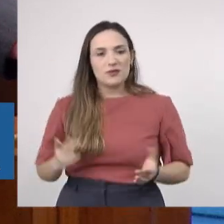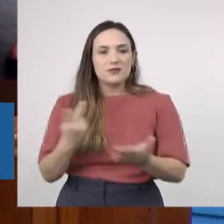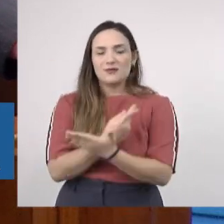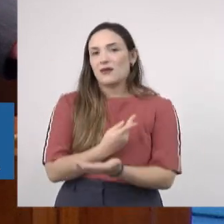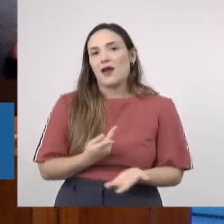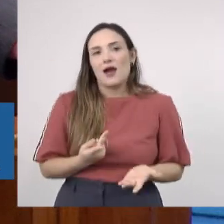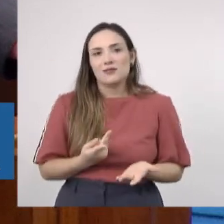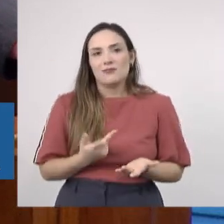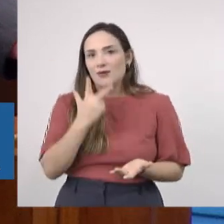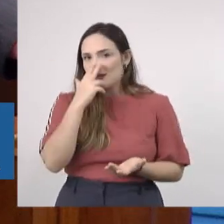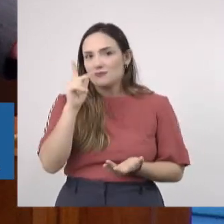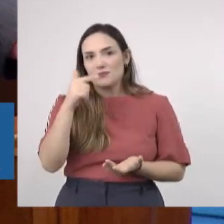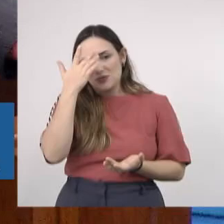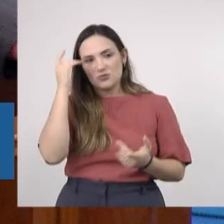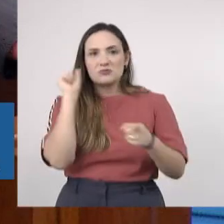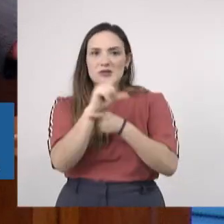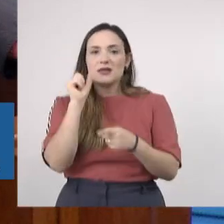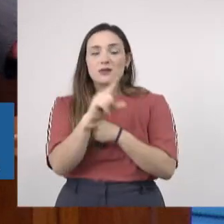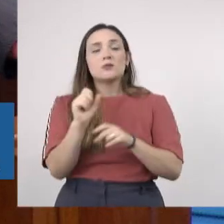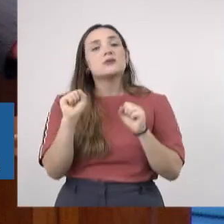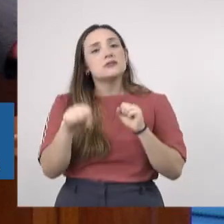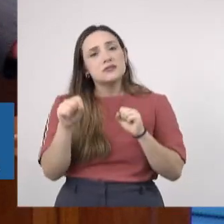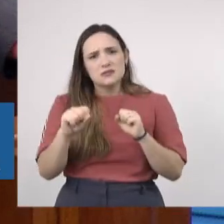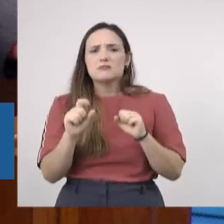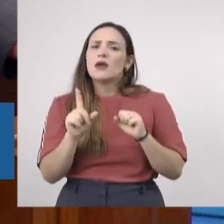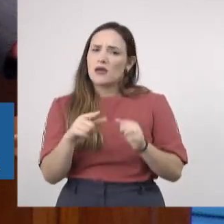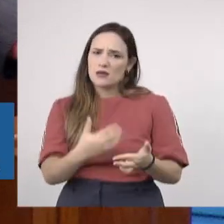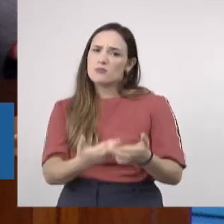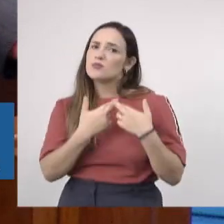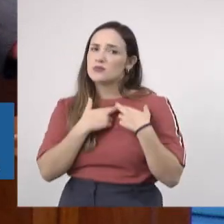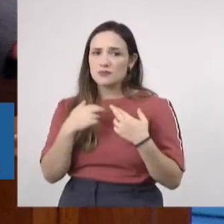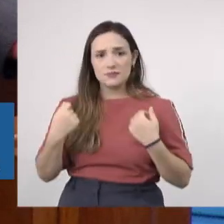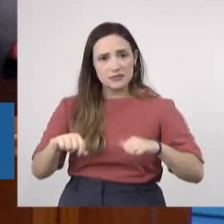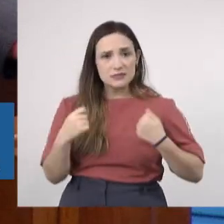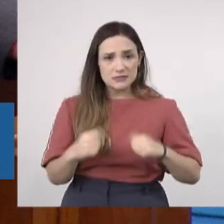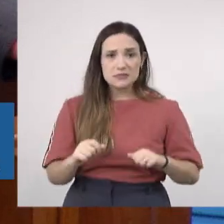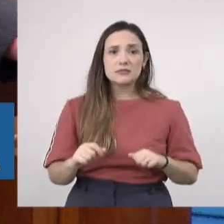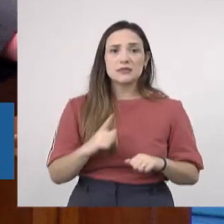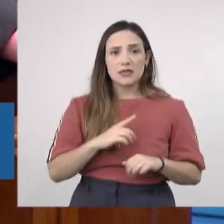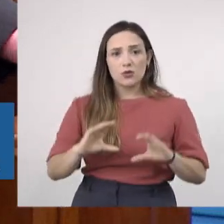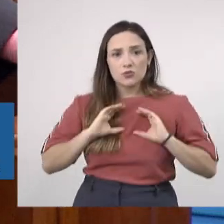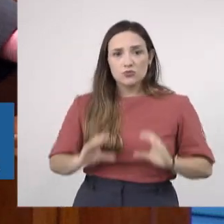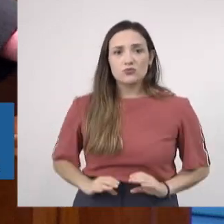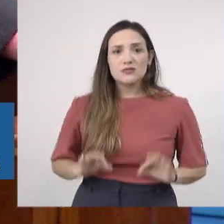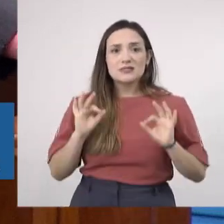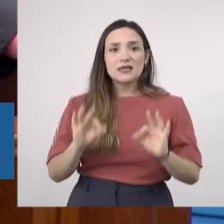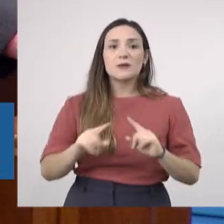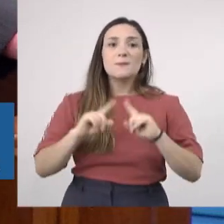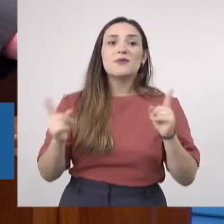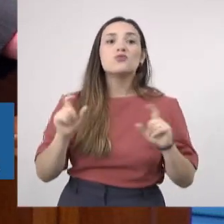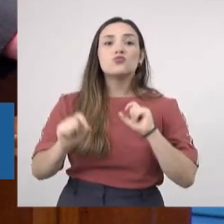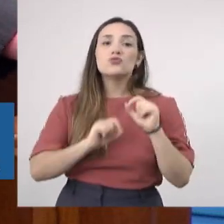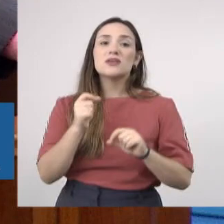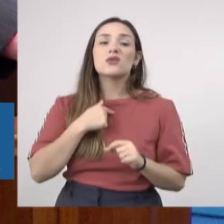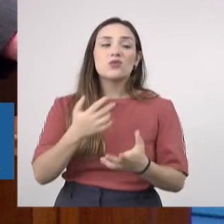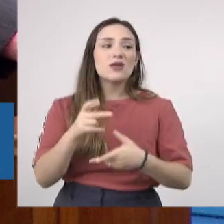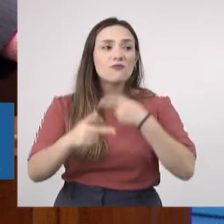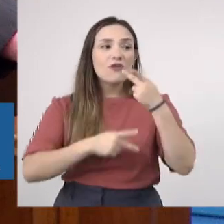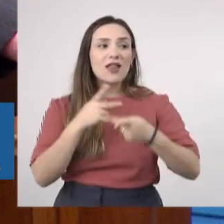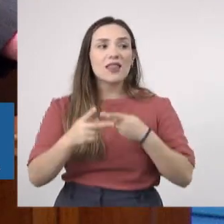um desses entes, tem que haver a responsabilização por não estar digno de exercer essa função. Mas o que eu posso afirmar para